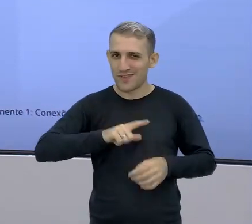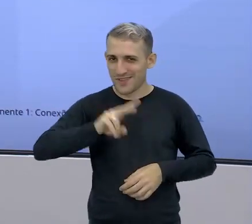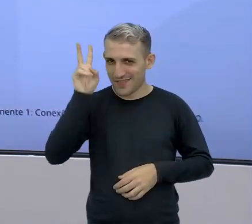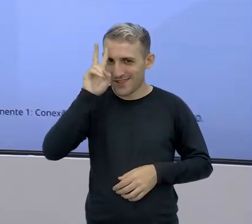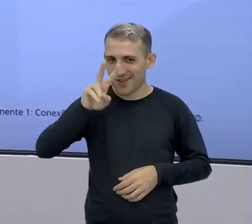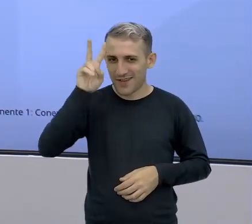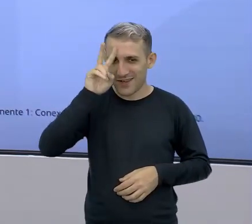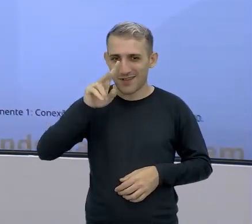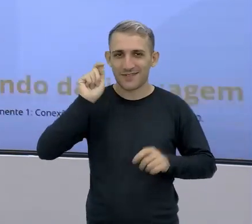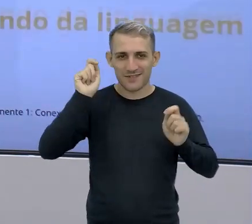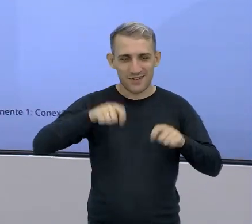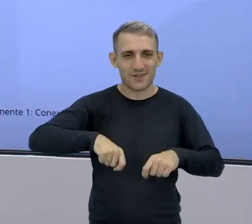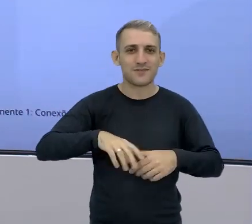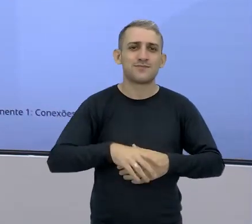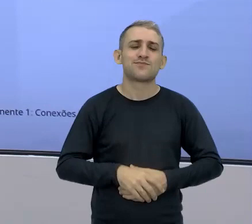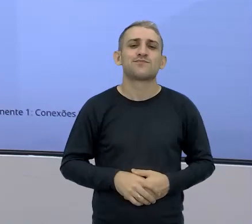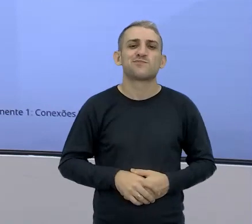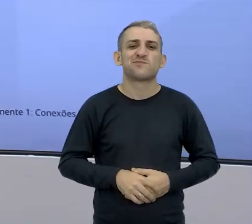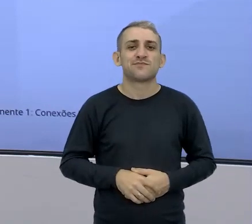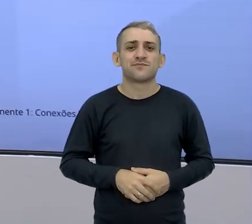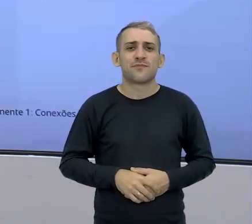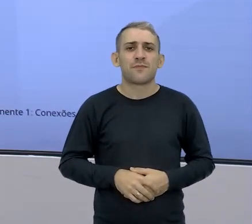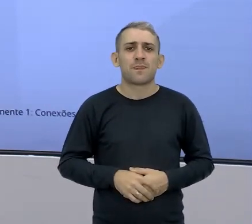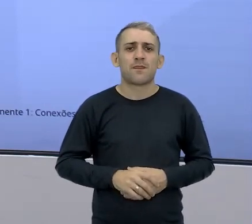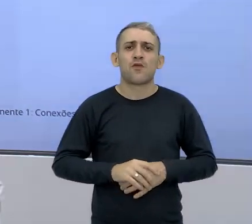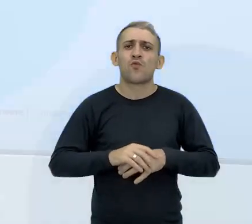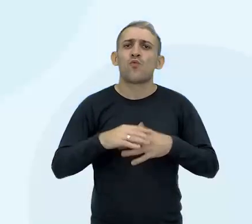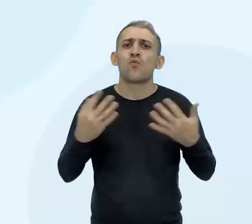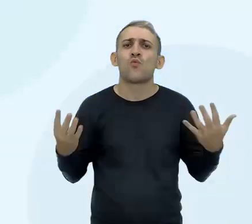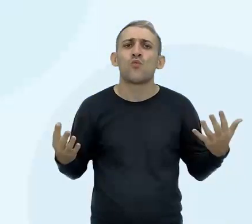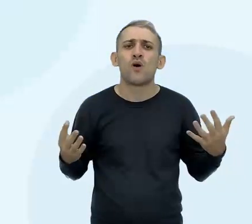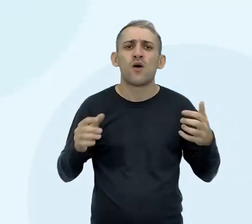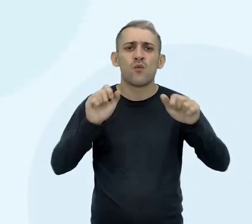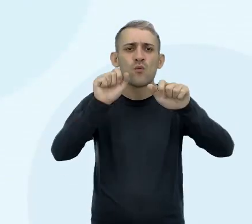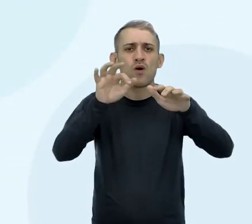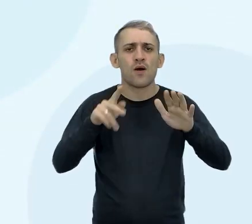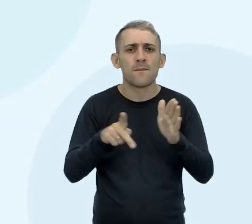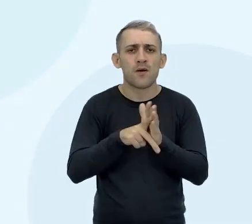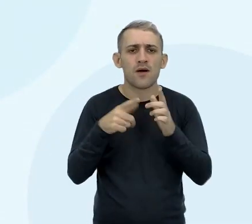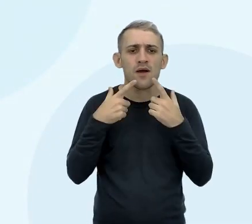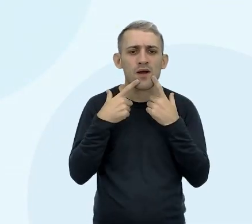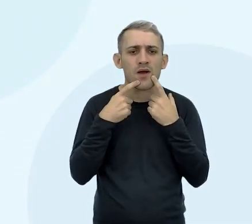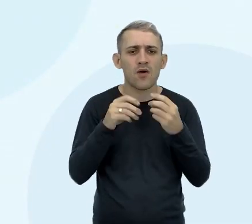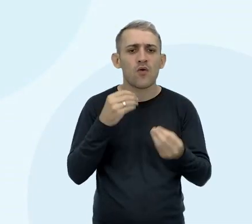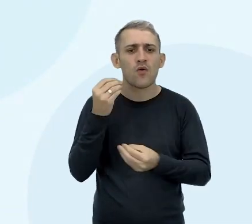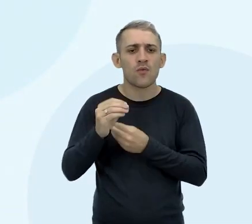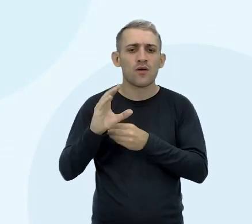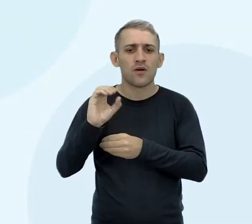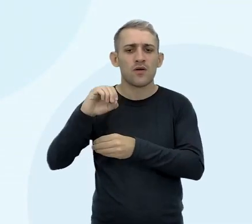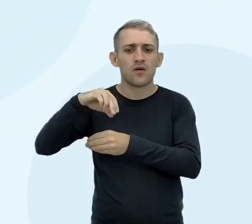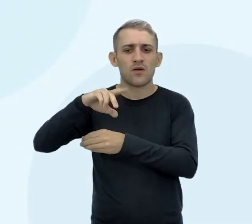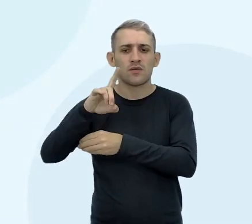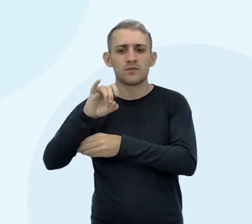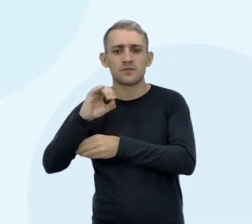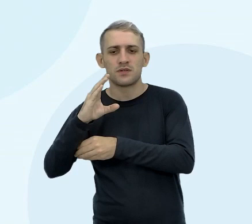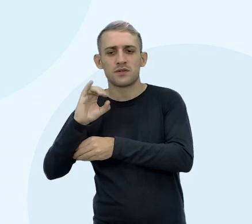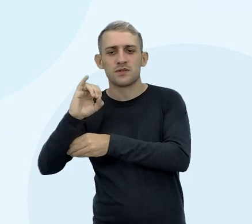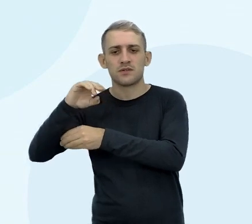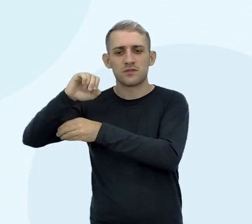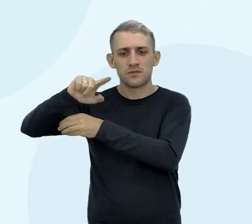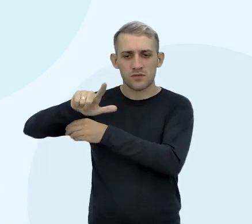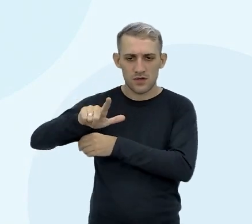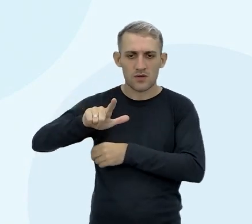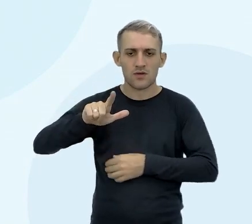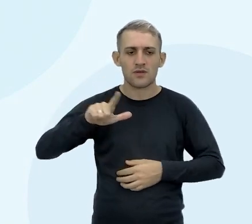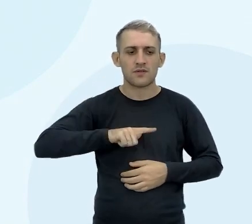Para piscar a lâmpadazinha. O que mais? Qual o comando da linguagem para condicional? No fluxograma, a gente